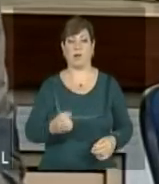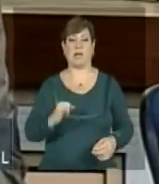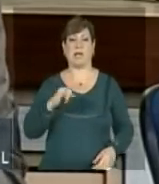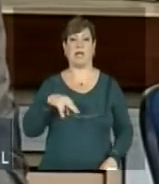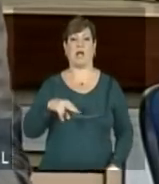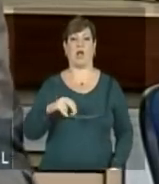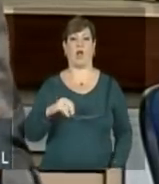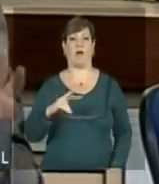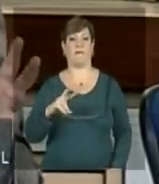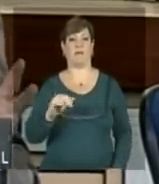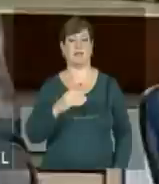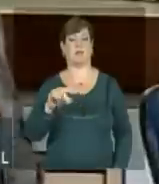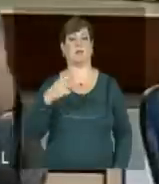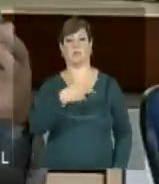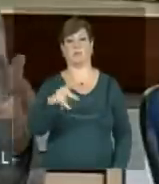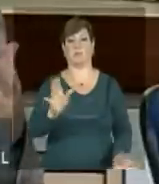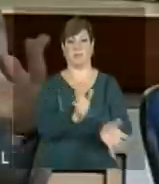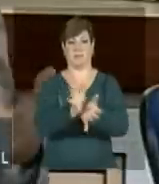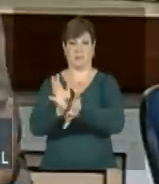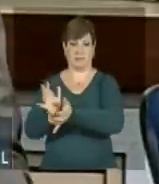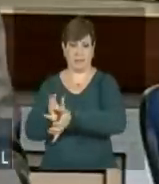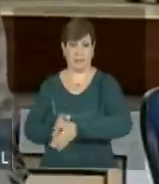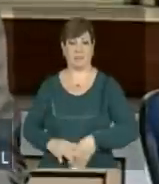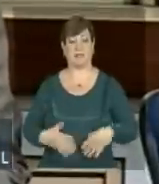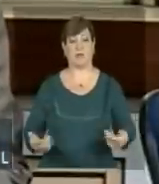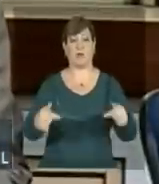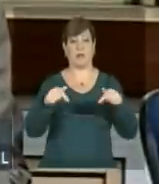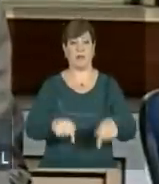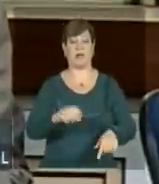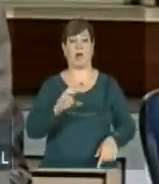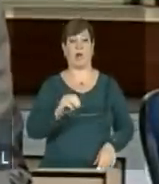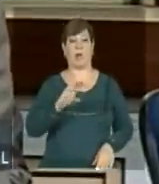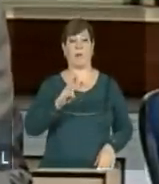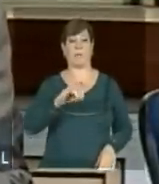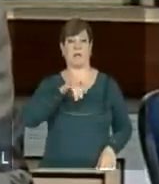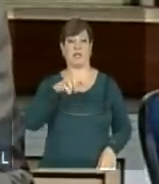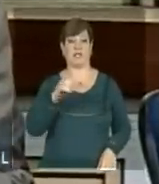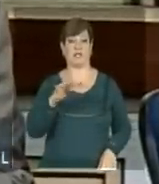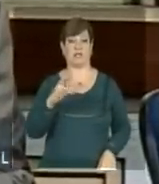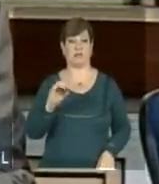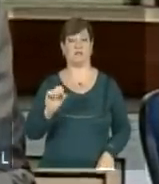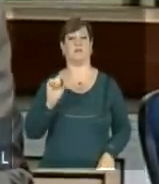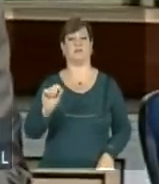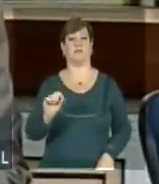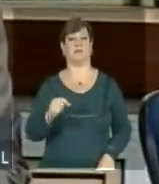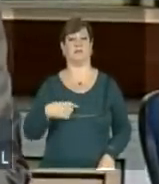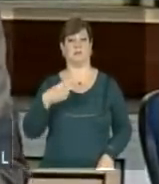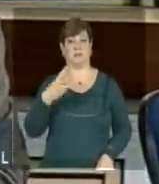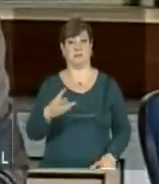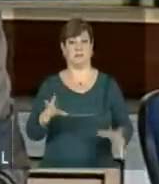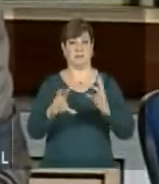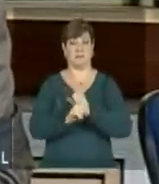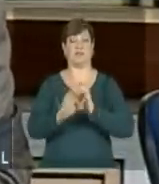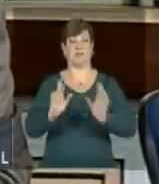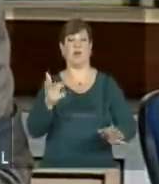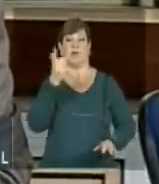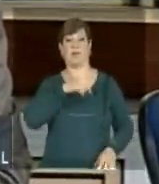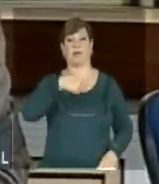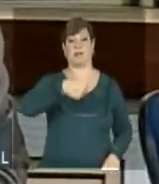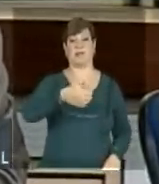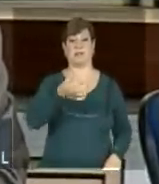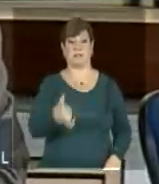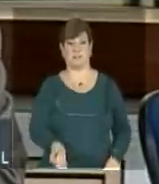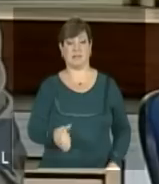atividades. Portanto, com esses objetivos tríplices, nós já chegamos à 16ª edição